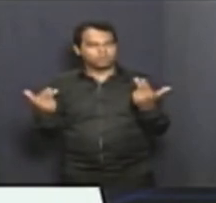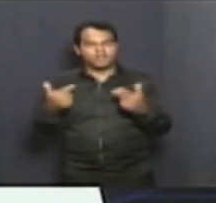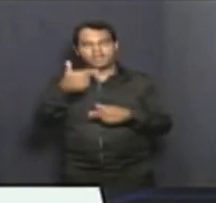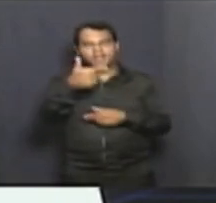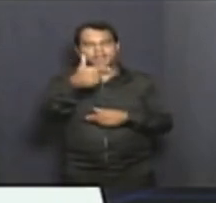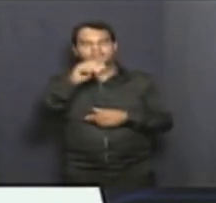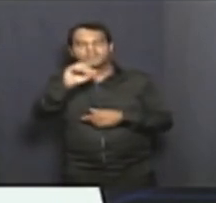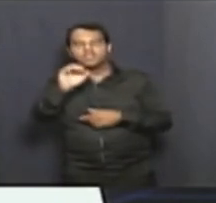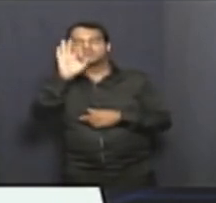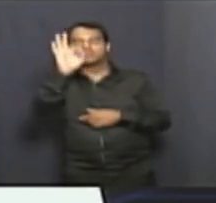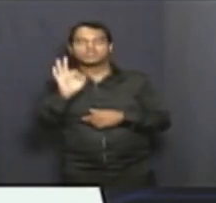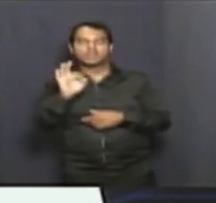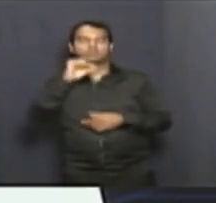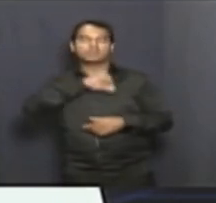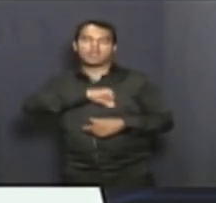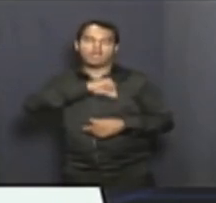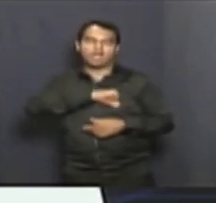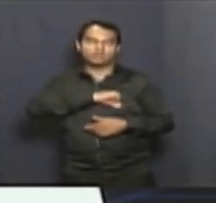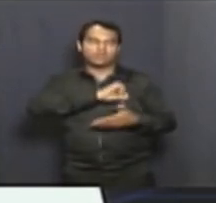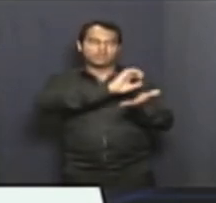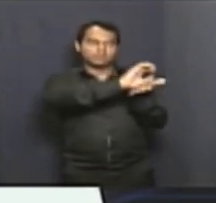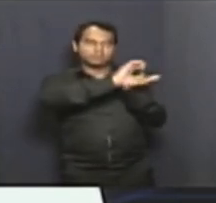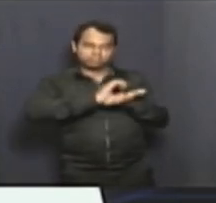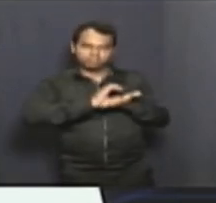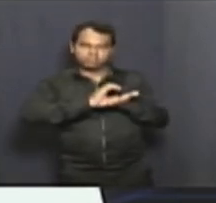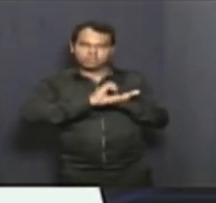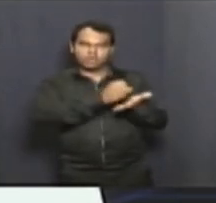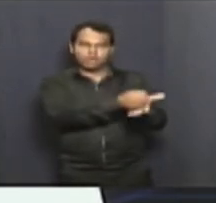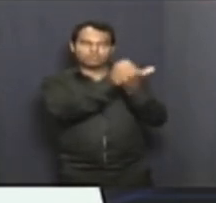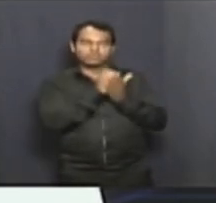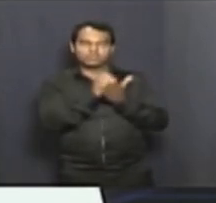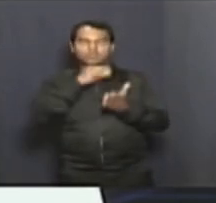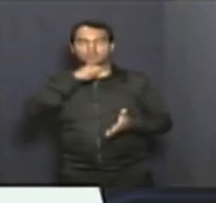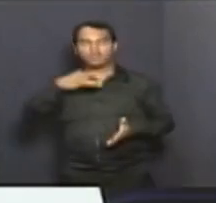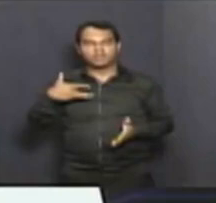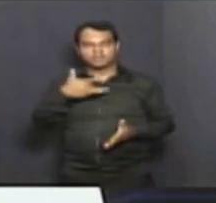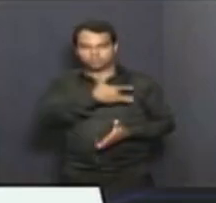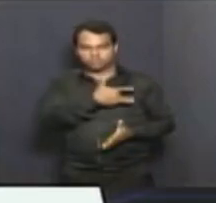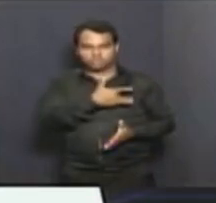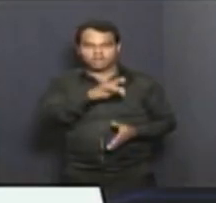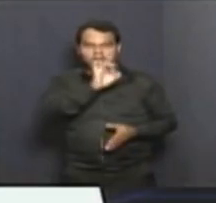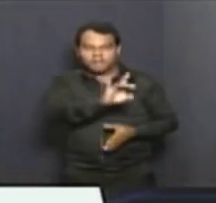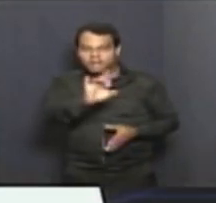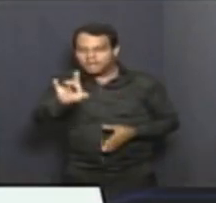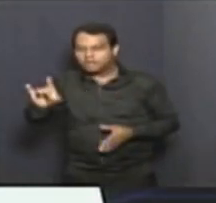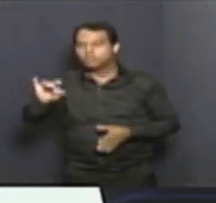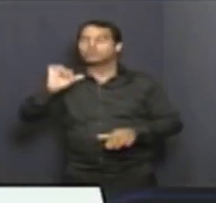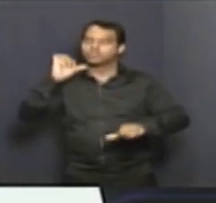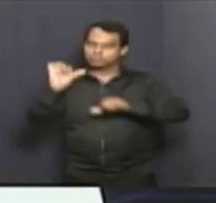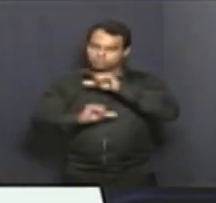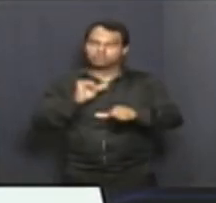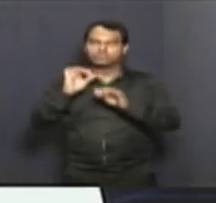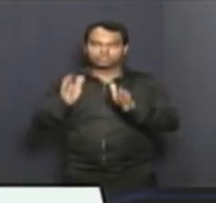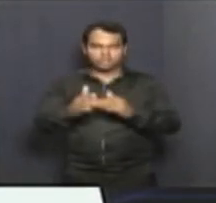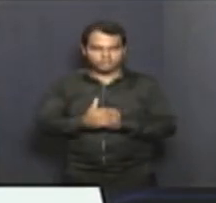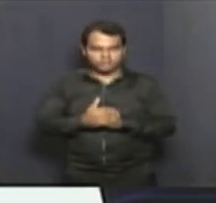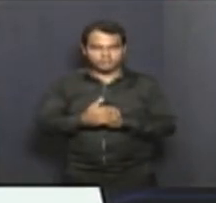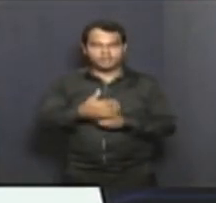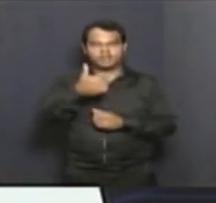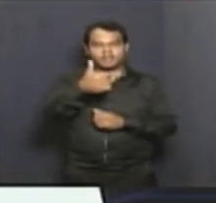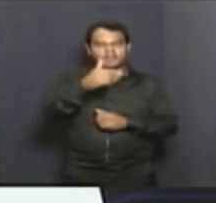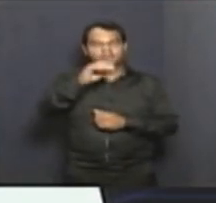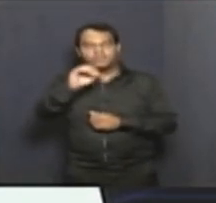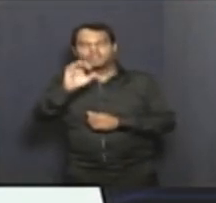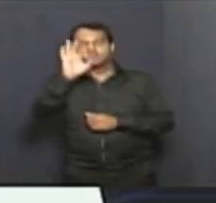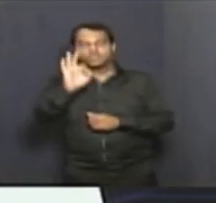da sua remuneração o auxílio à saúde a cada um dos deputados houve uma alteração disso e esses 20 pode ser